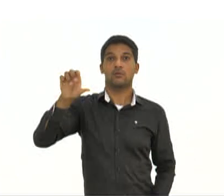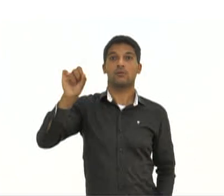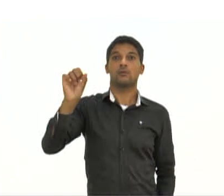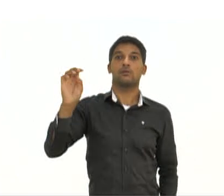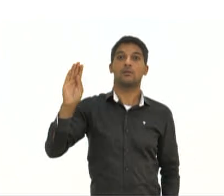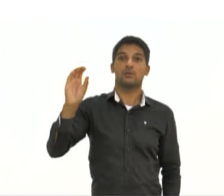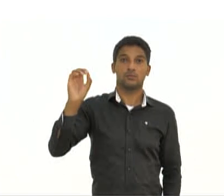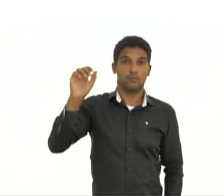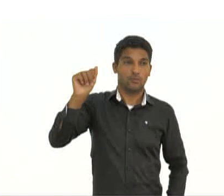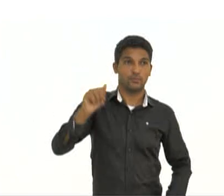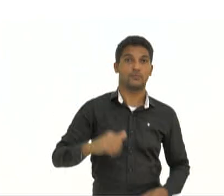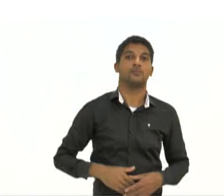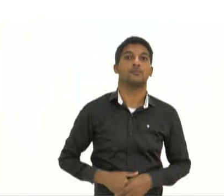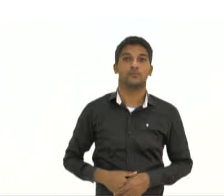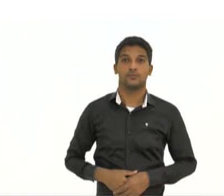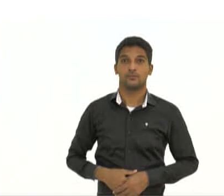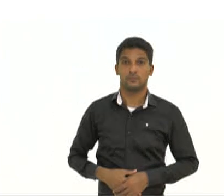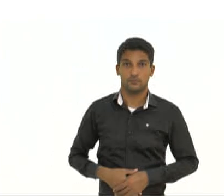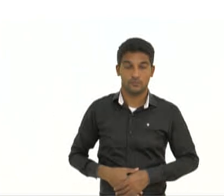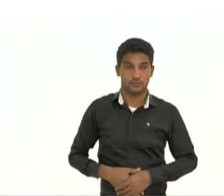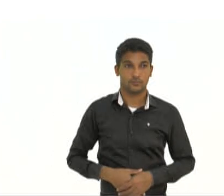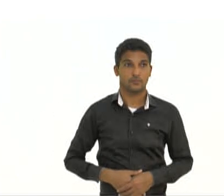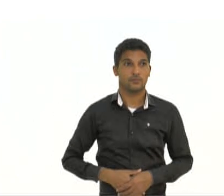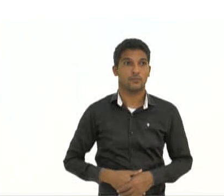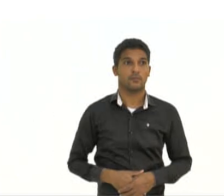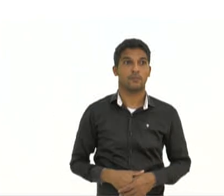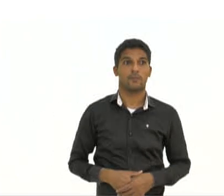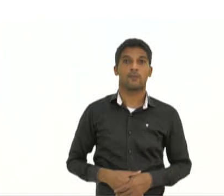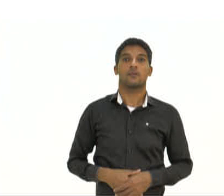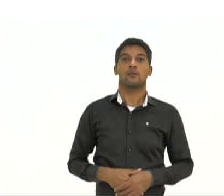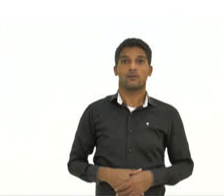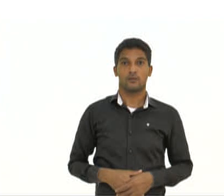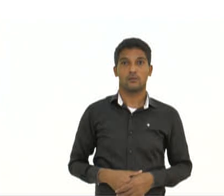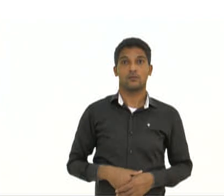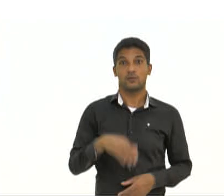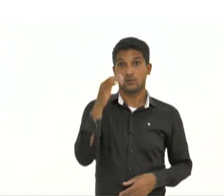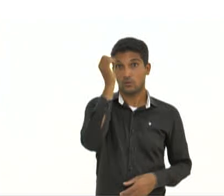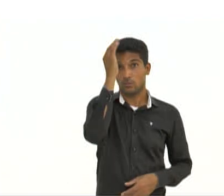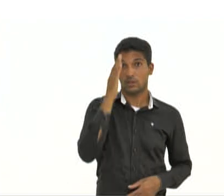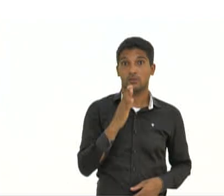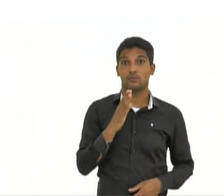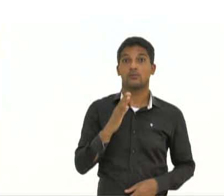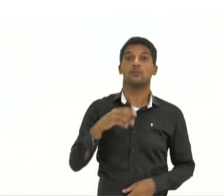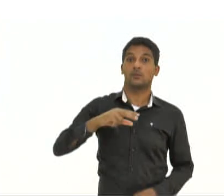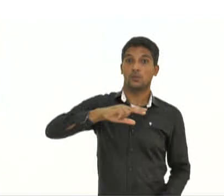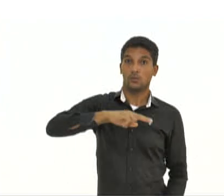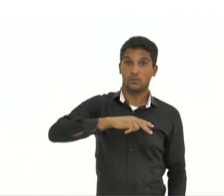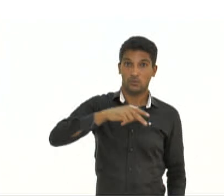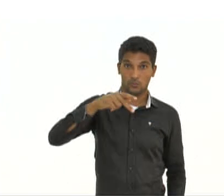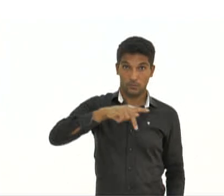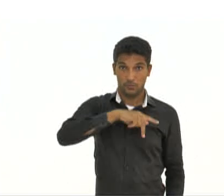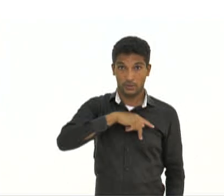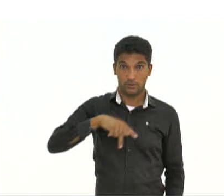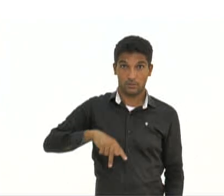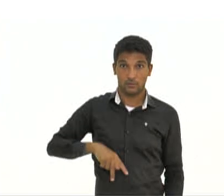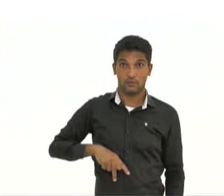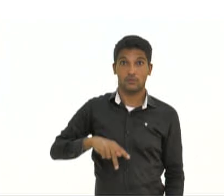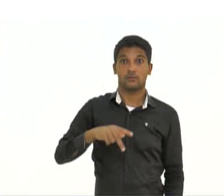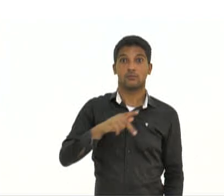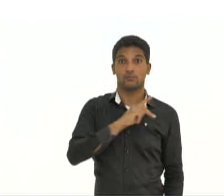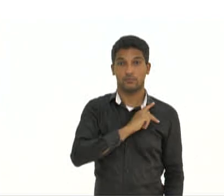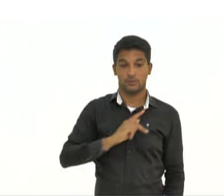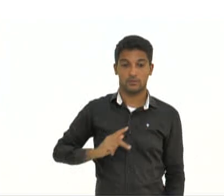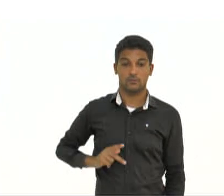aérea entre a América do Sul e a Europa. No Brasil, o presidente Getúlio Vargas instituiu o Departamento de Correios e